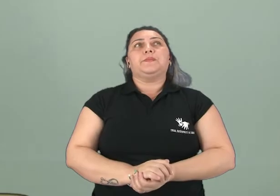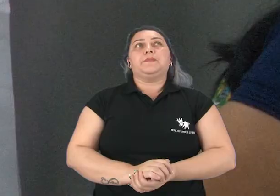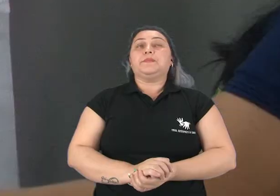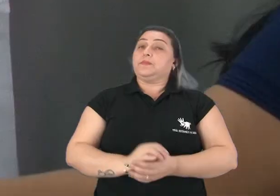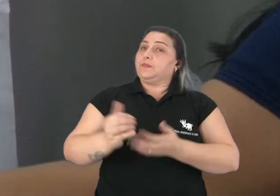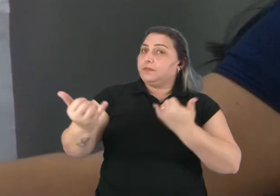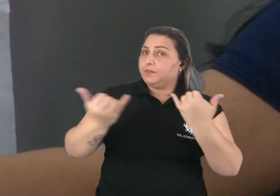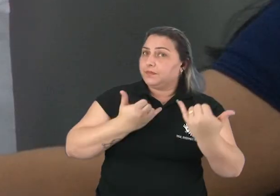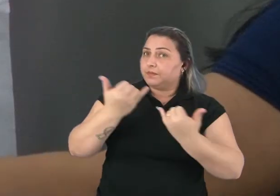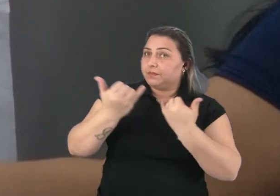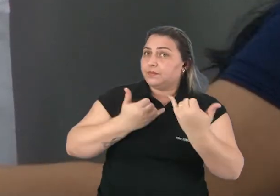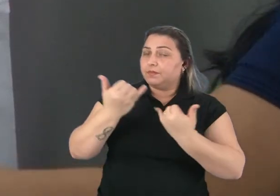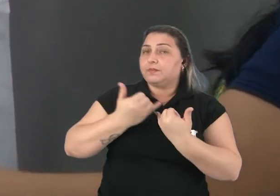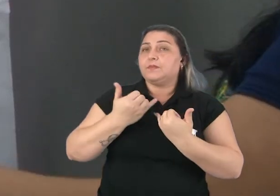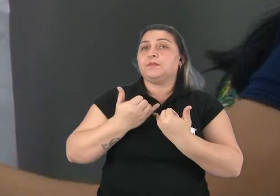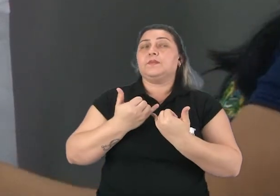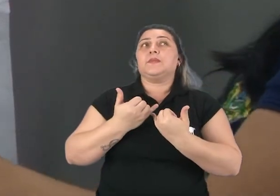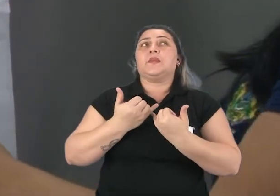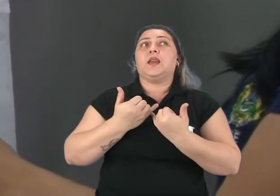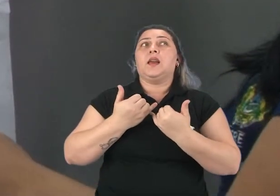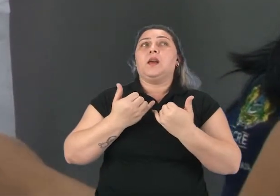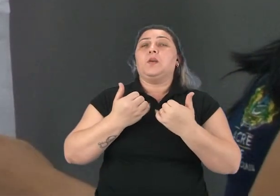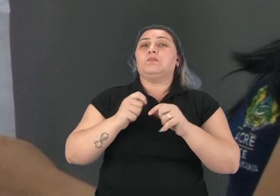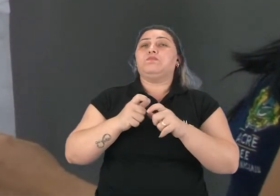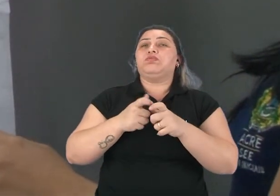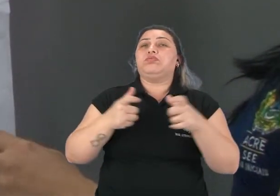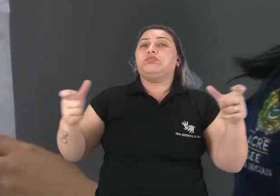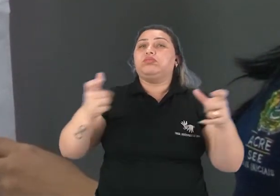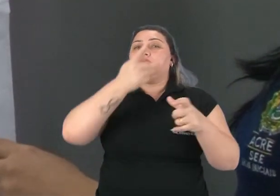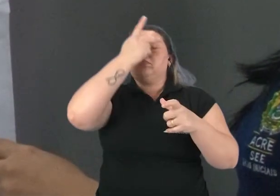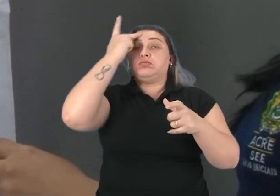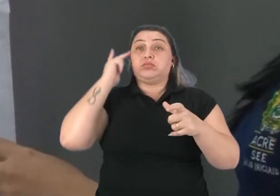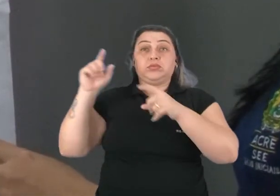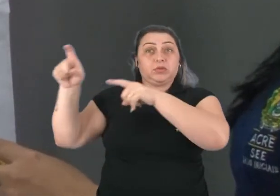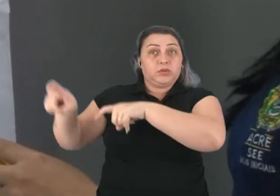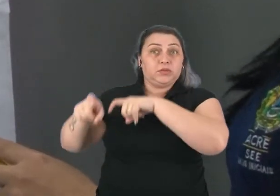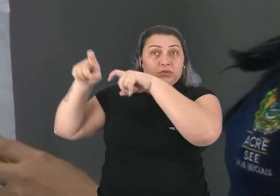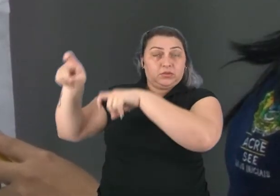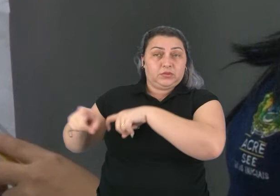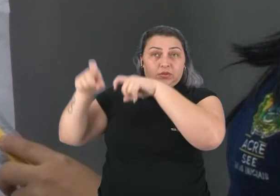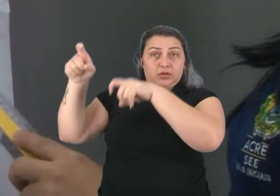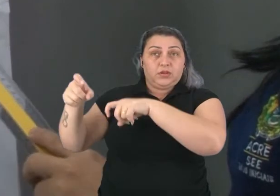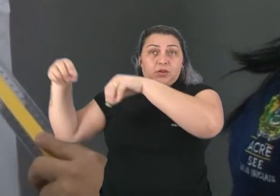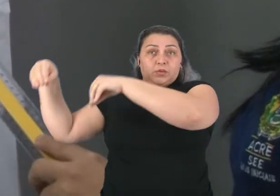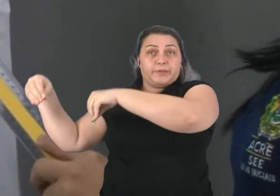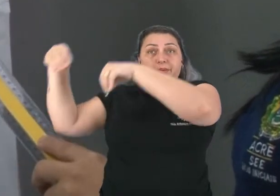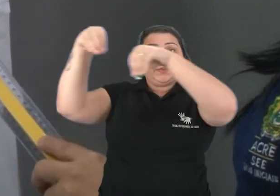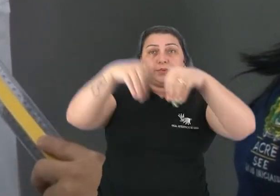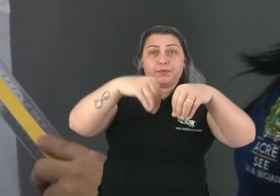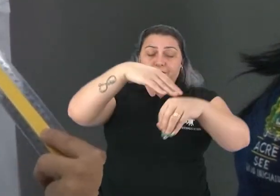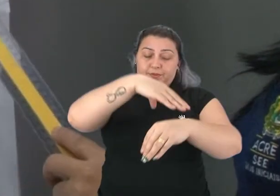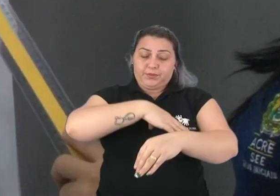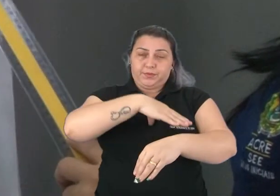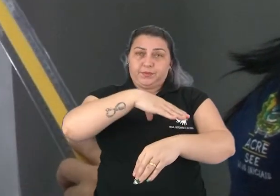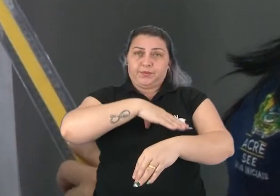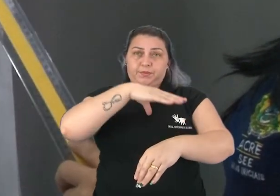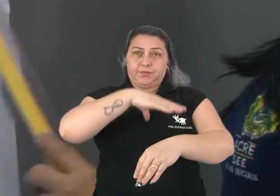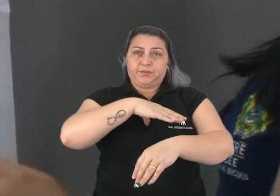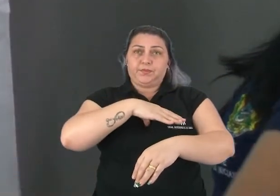a informação. O intenso fluxo de pessoas da área rural para a área